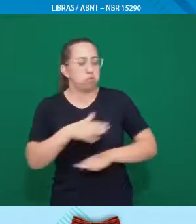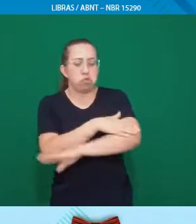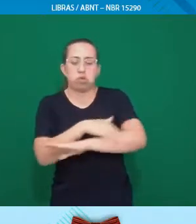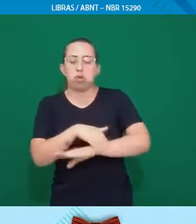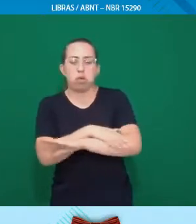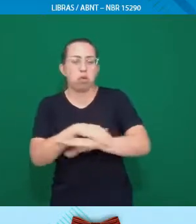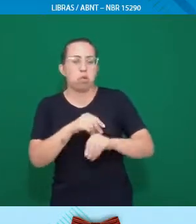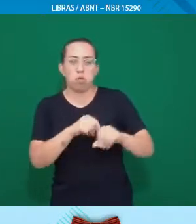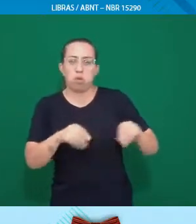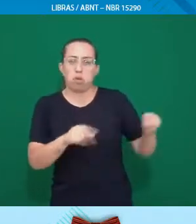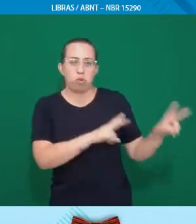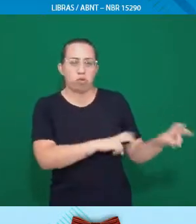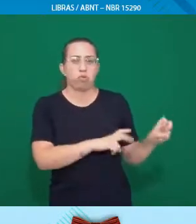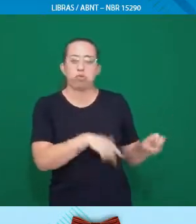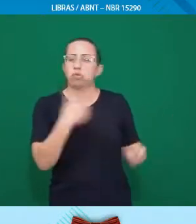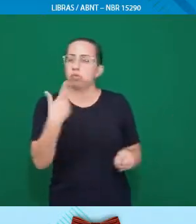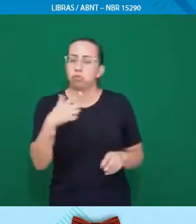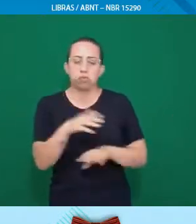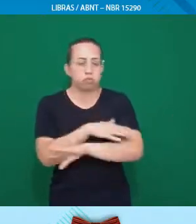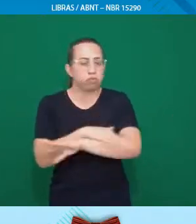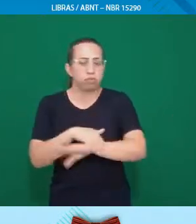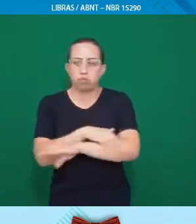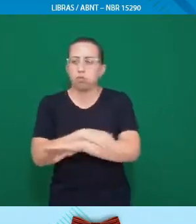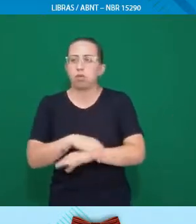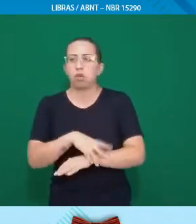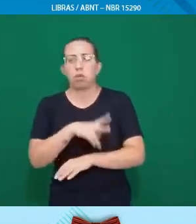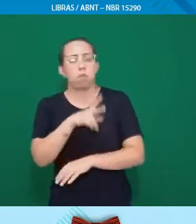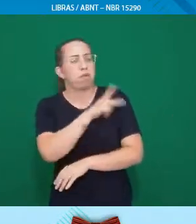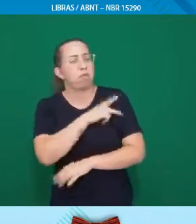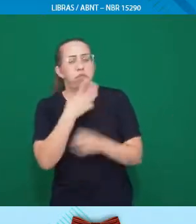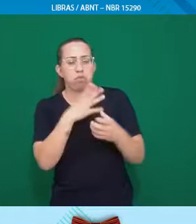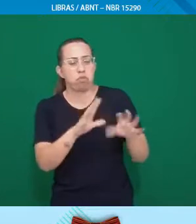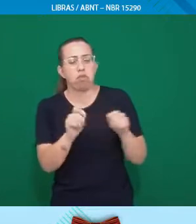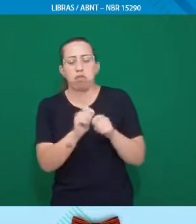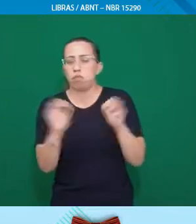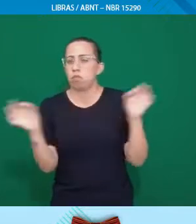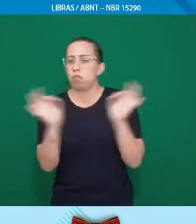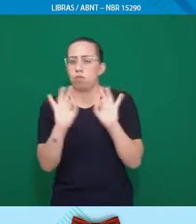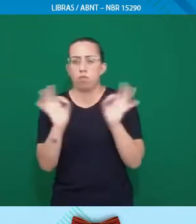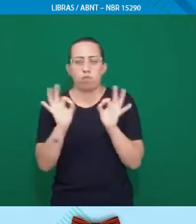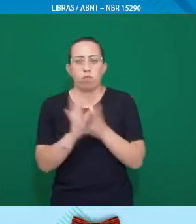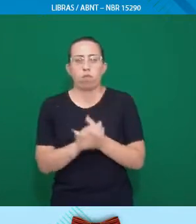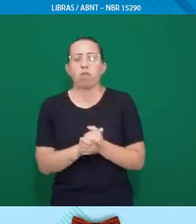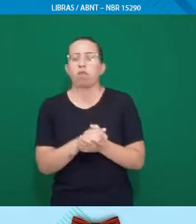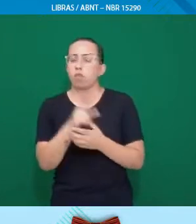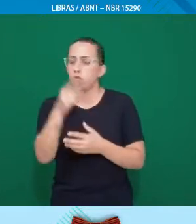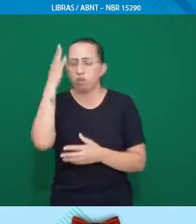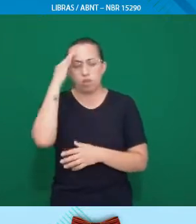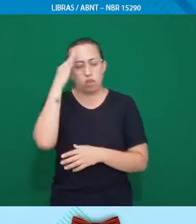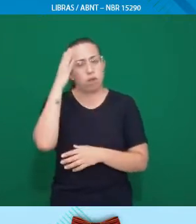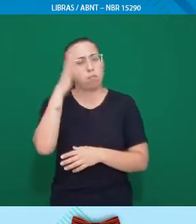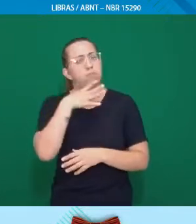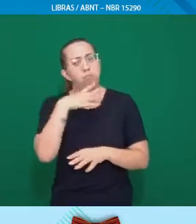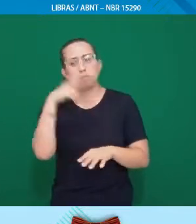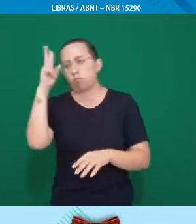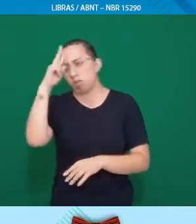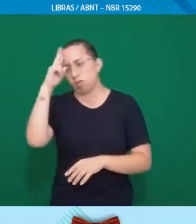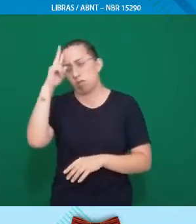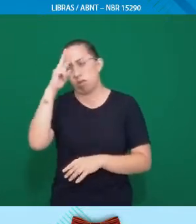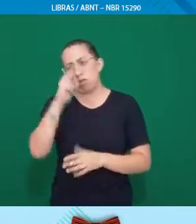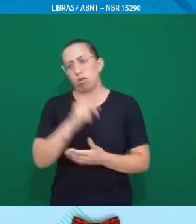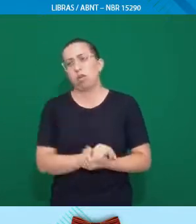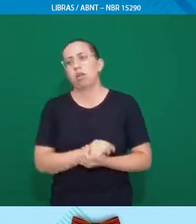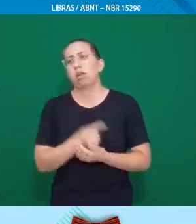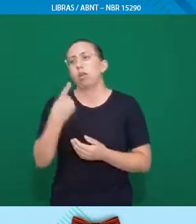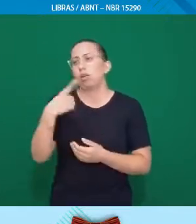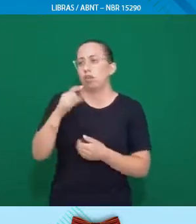tinha banda olhando o tio oi Prefeito não queria e você sabe disso o